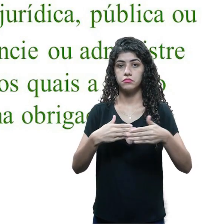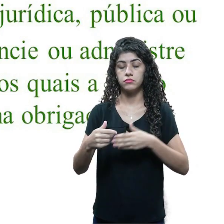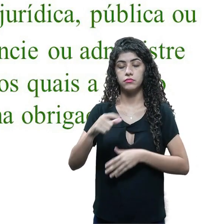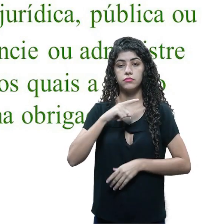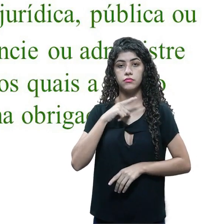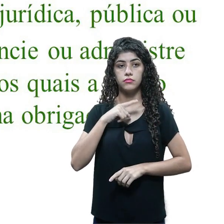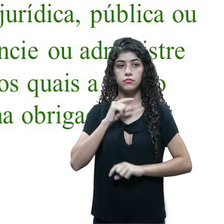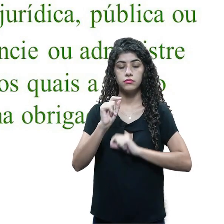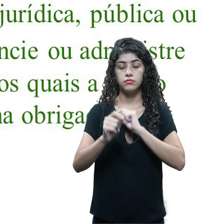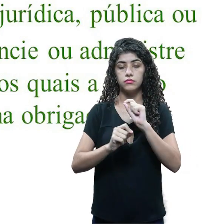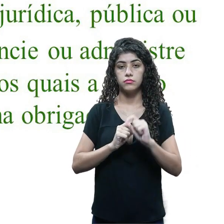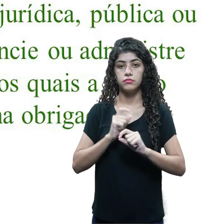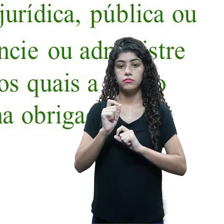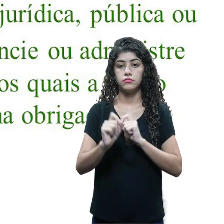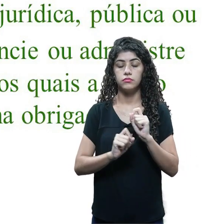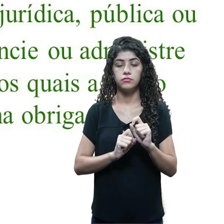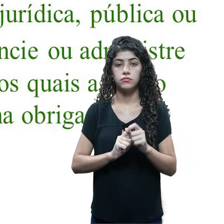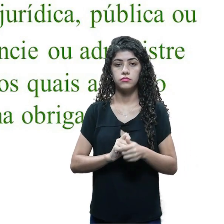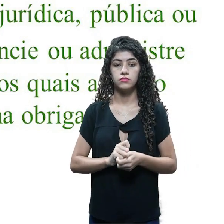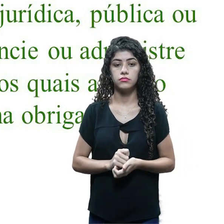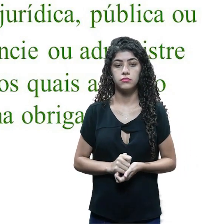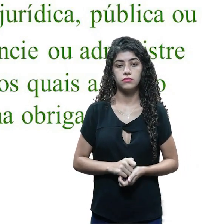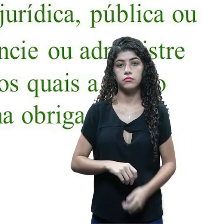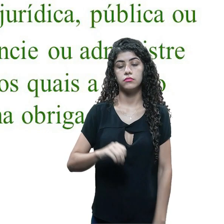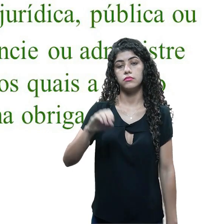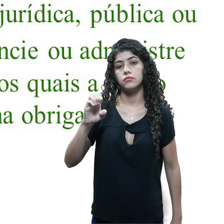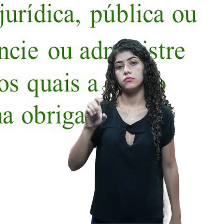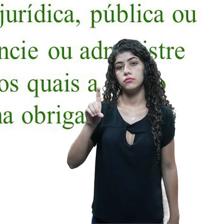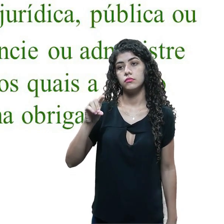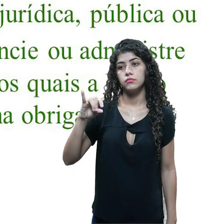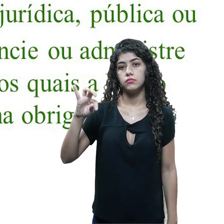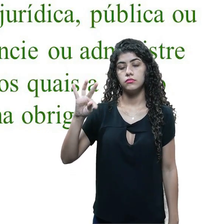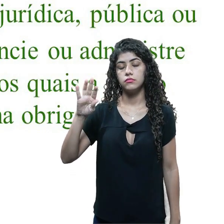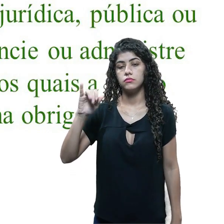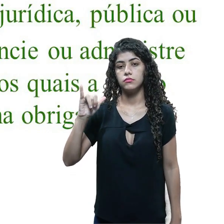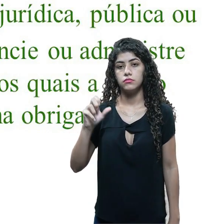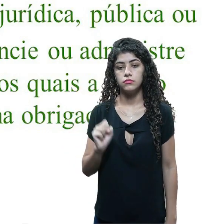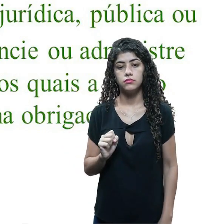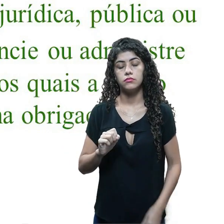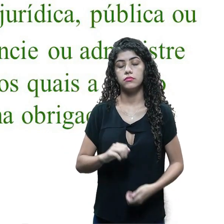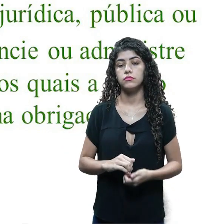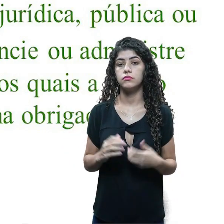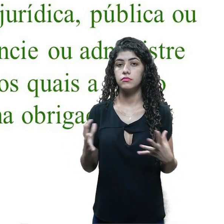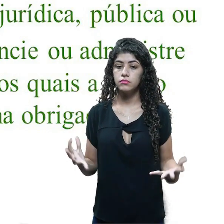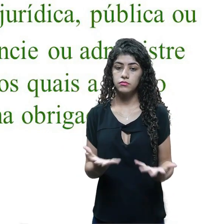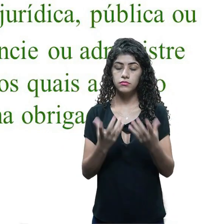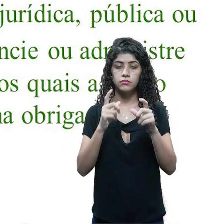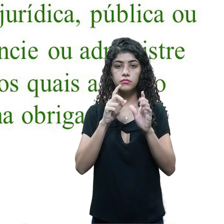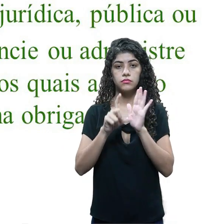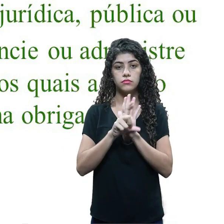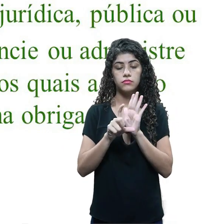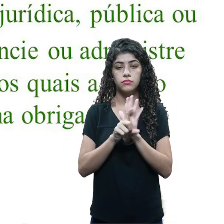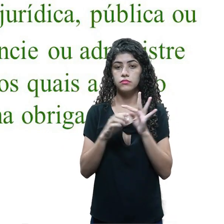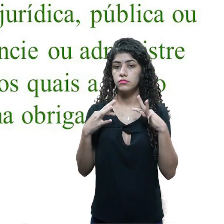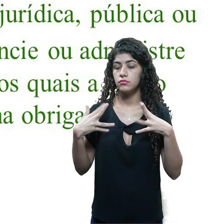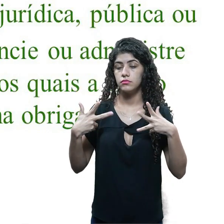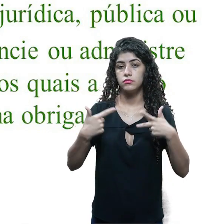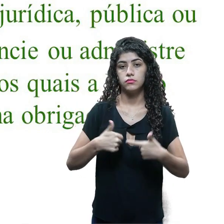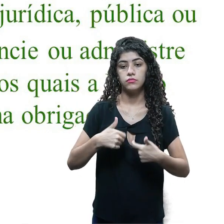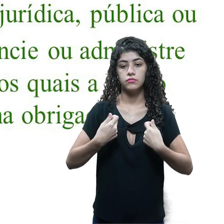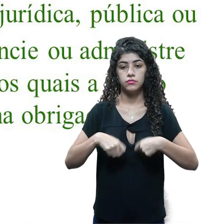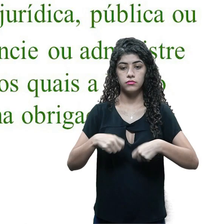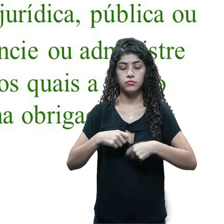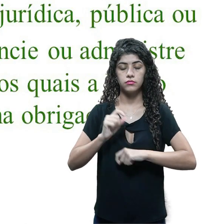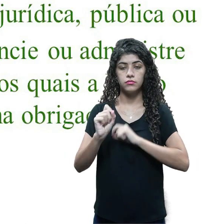qualquer recurso oriundo de editais, concursos públicos, leis de incentivo, todos